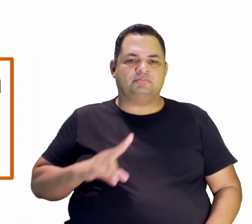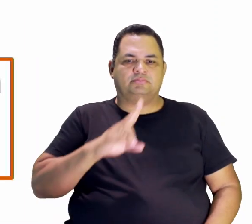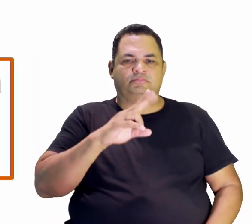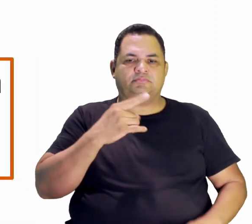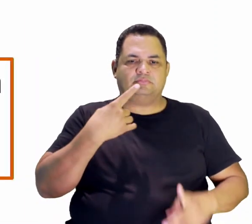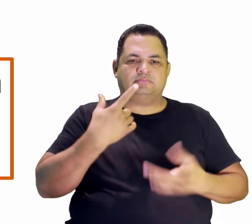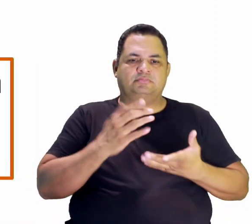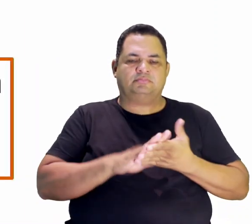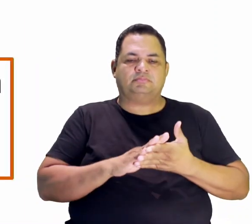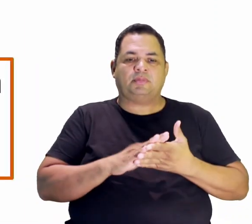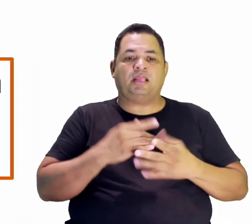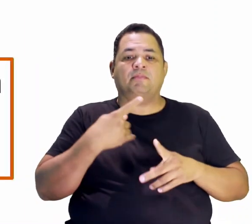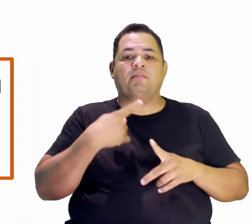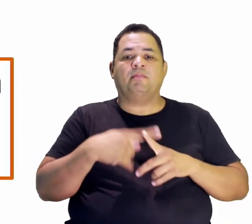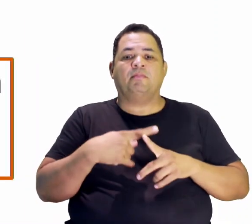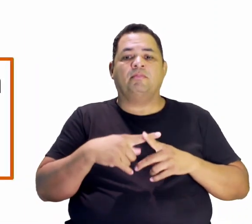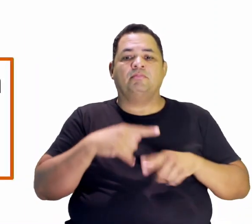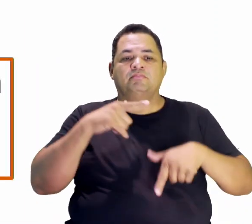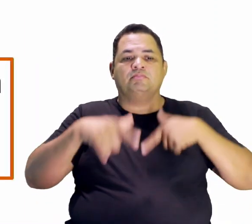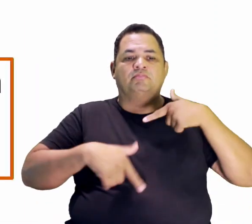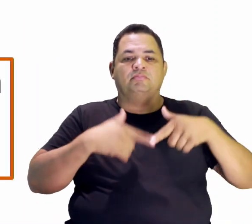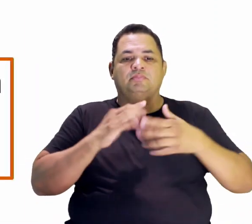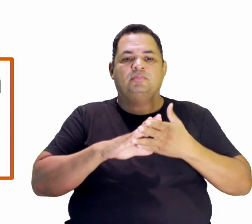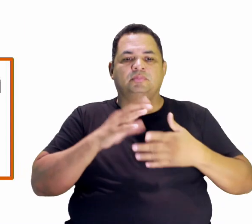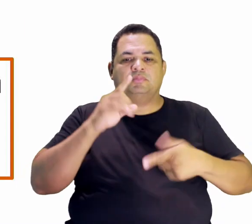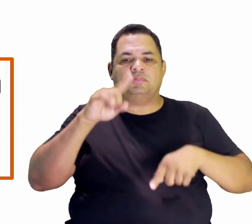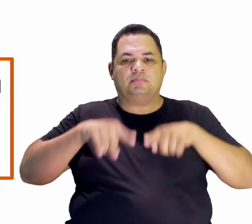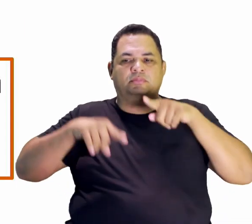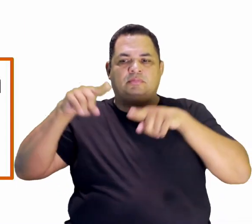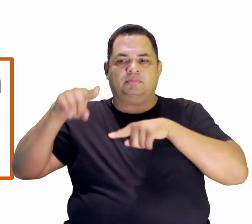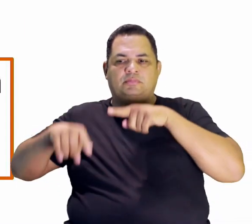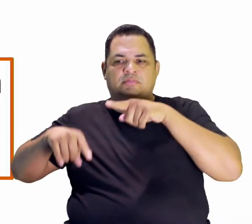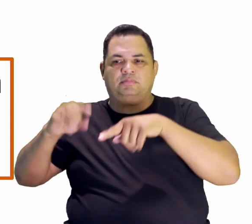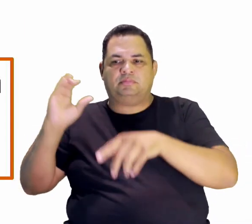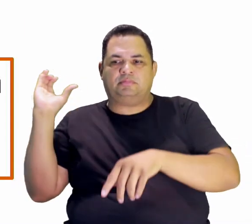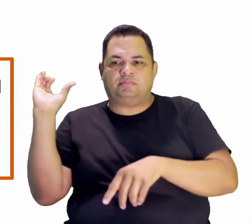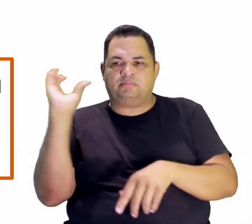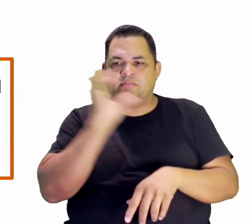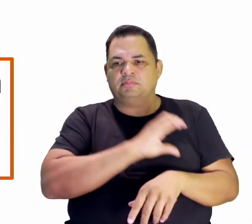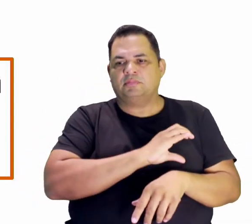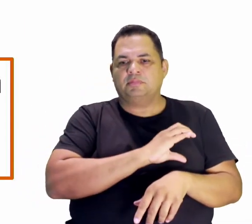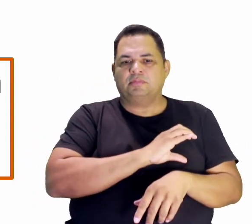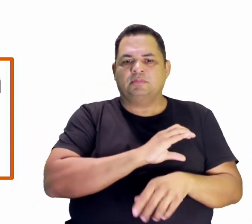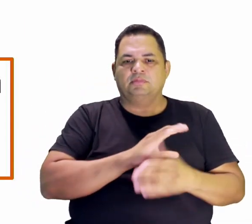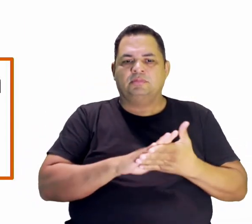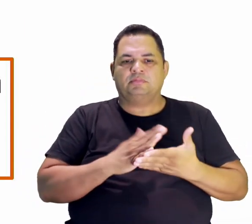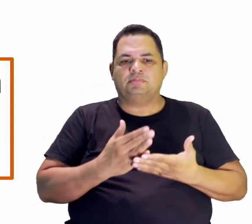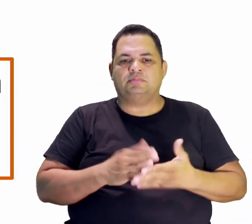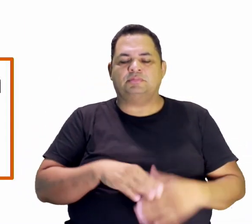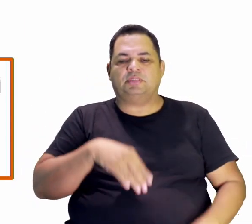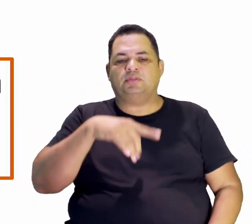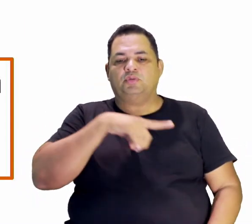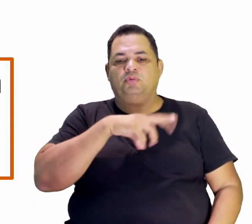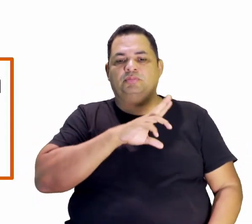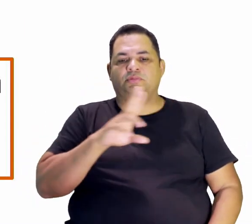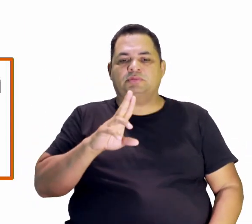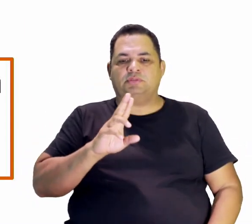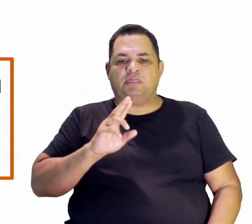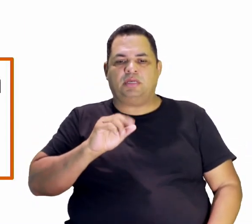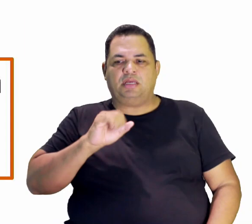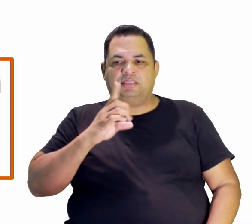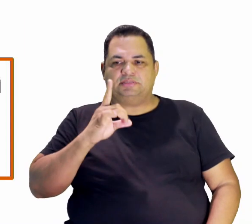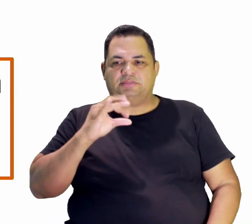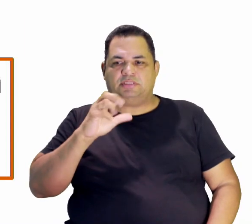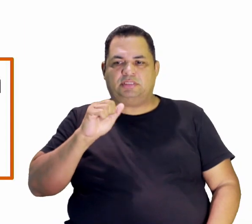Força é a causa que produz num corpo variação de velocidade. Nós chamamos isso de quê? De